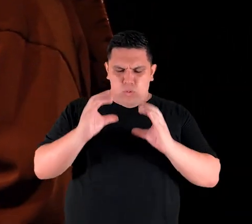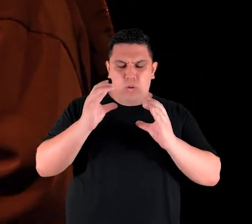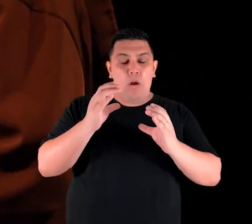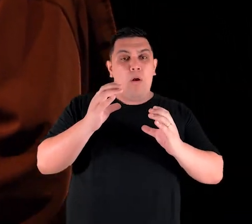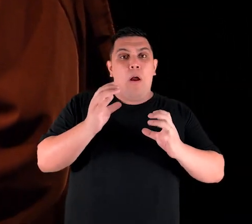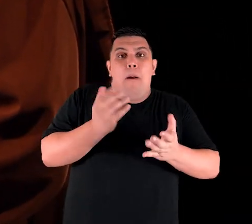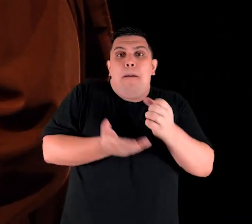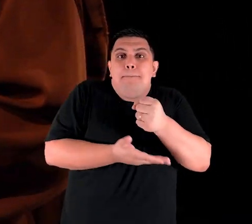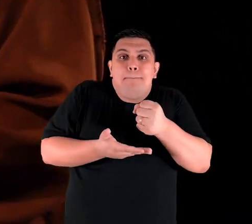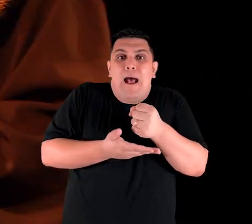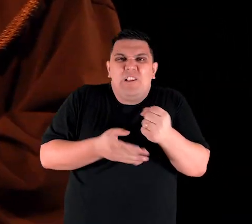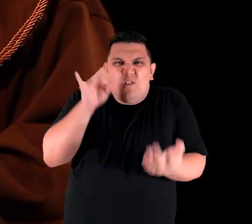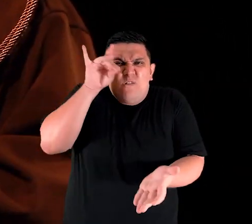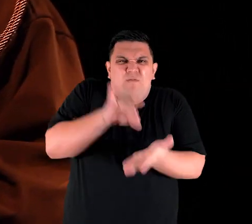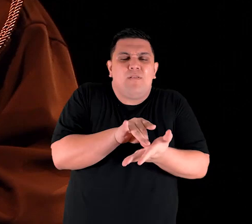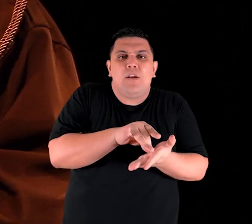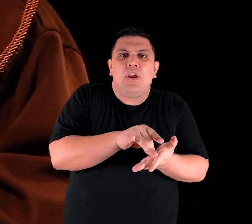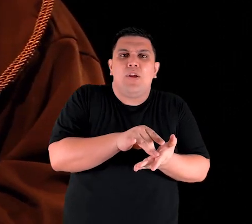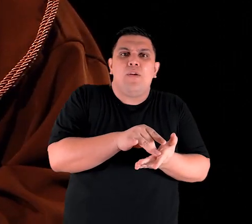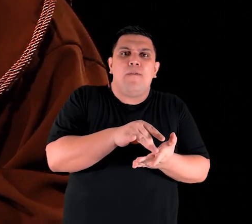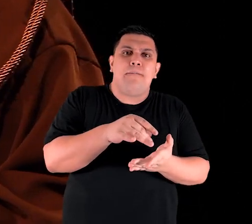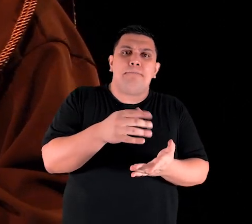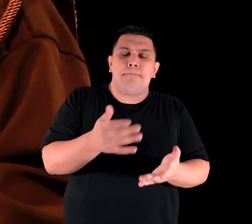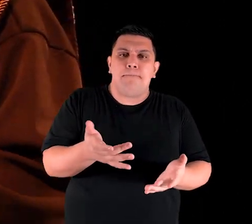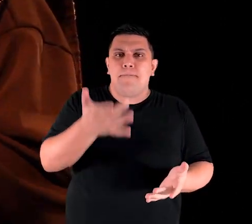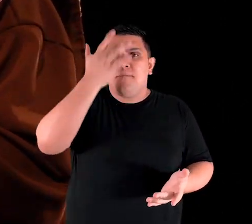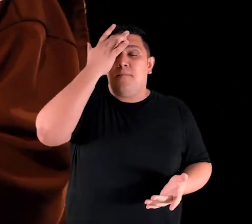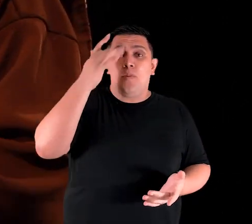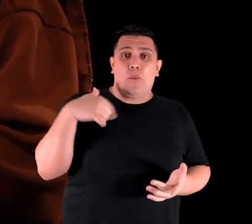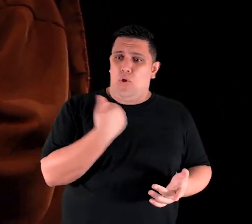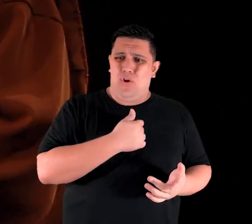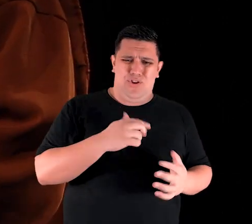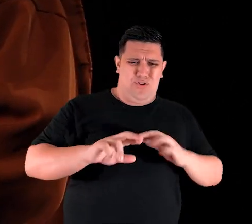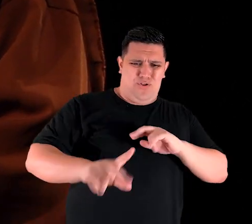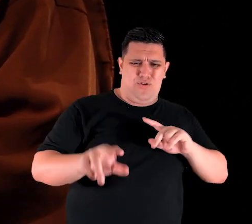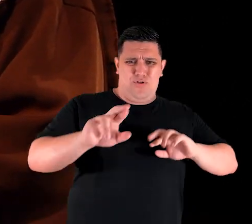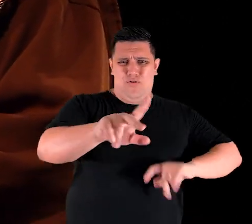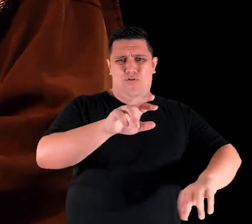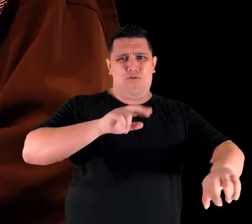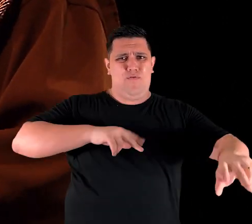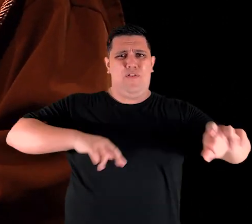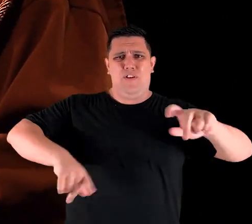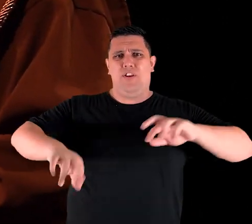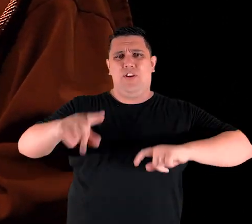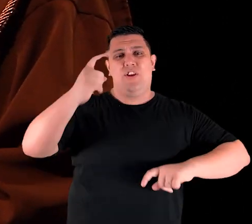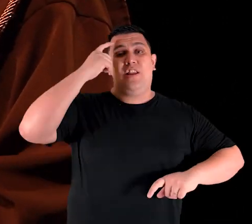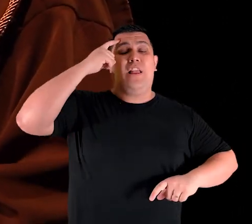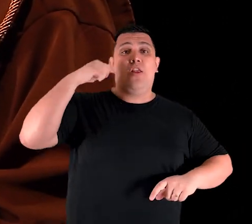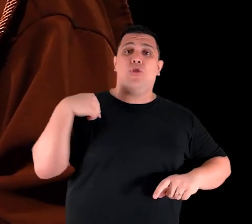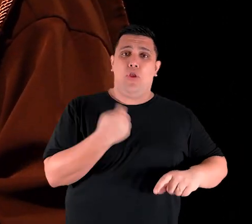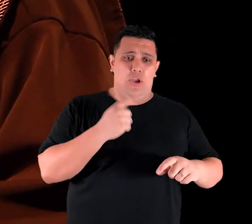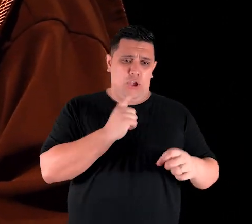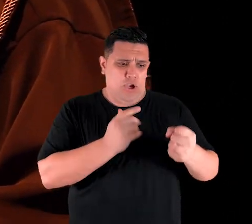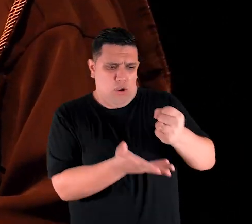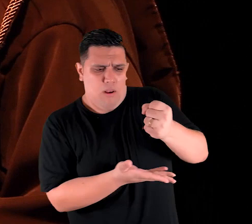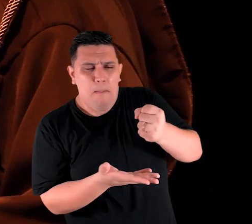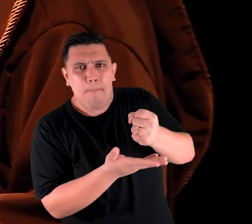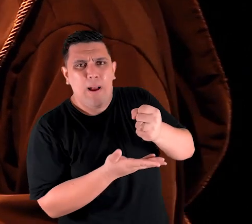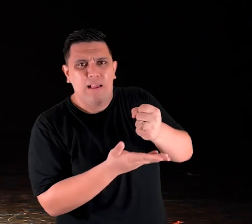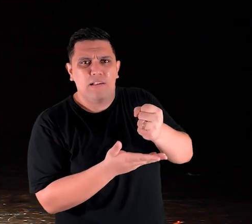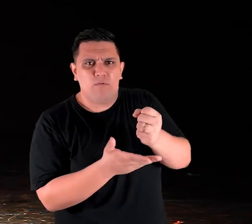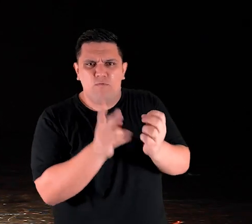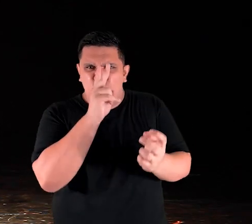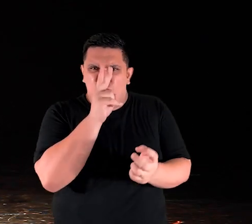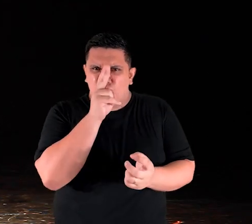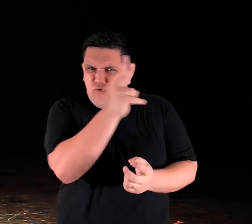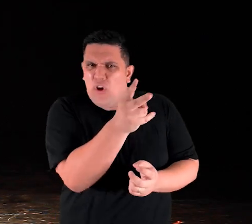sólida, que mesmo com todas as diferenças e divergências de ideia, nós tínhamos uma base sólida, que era